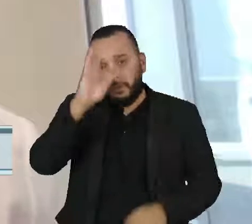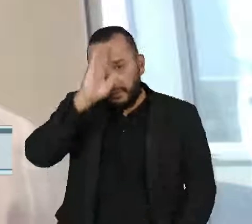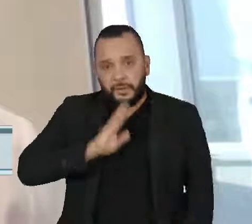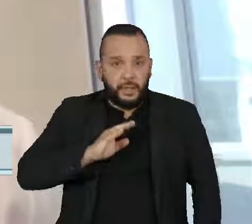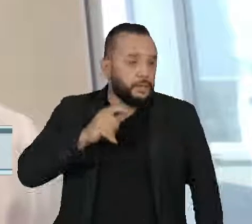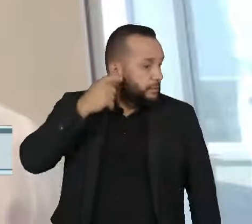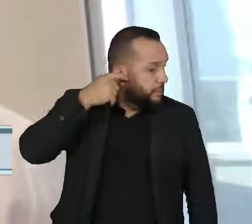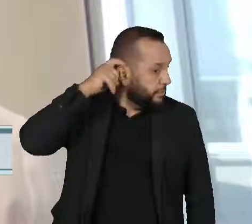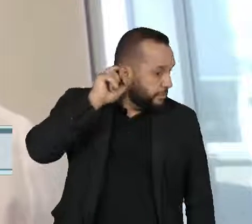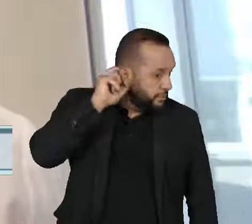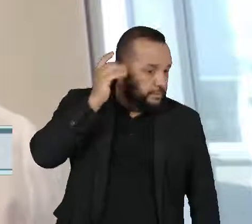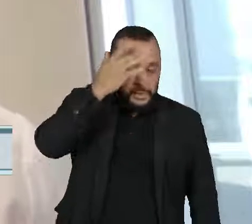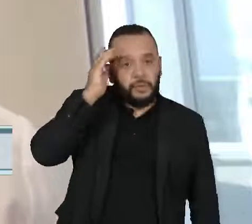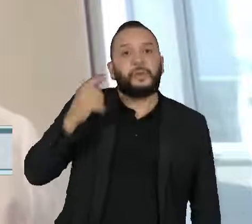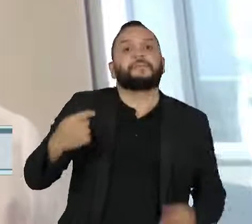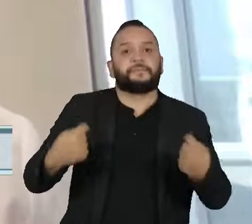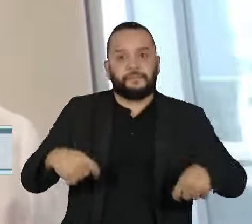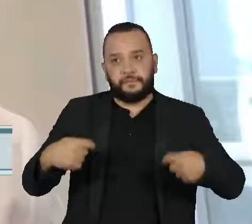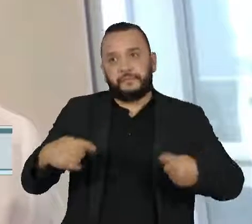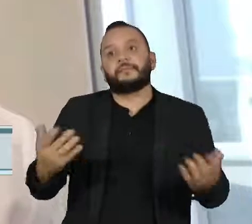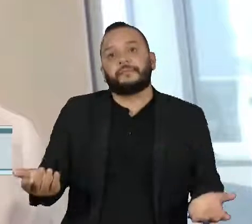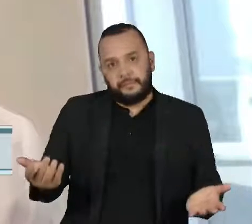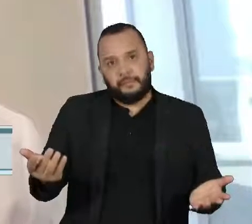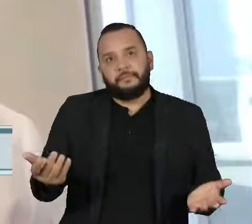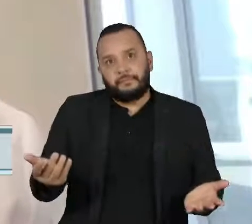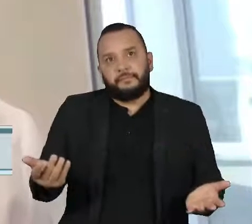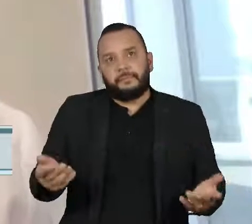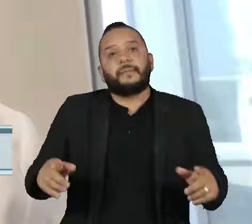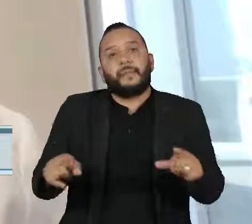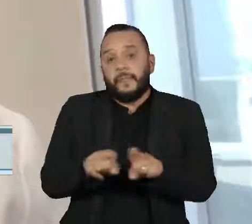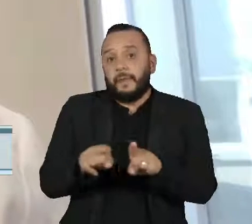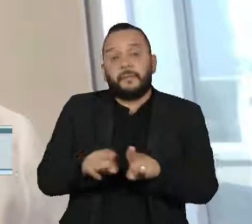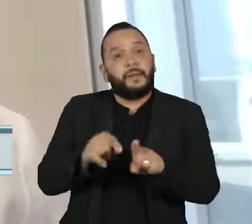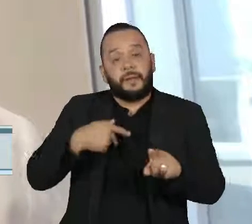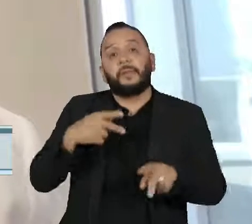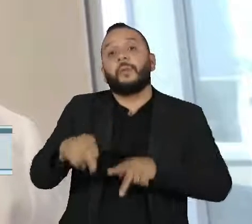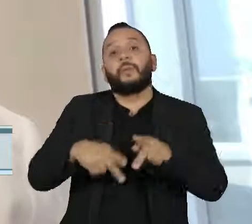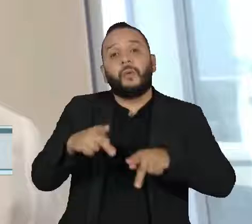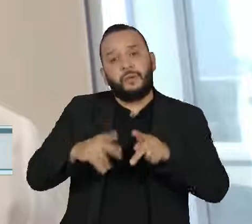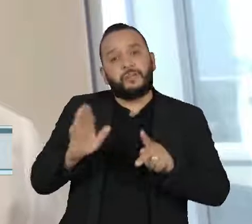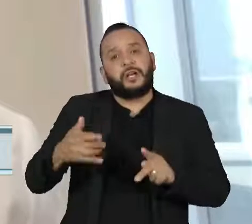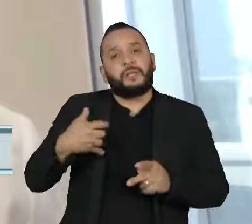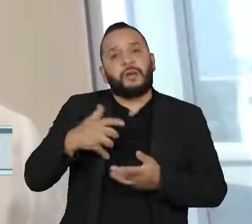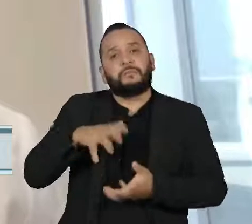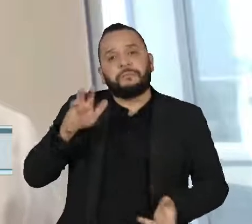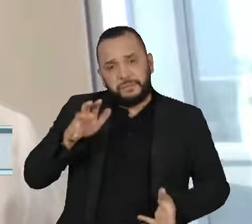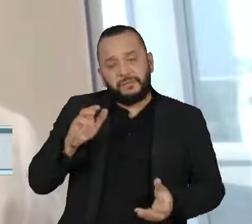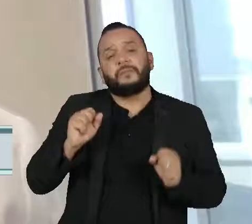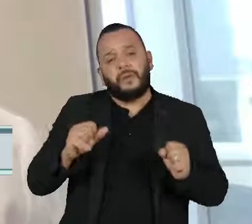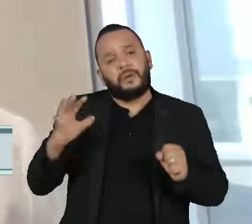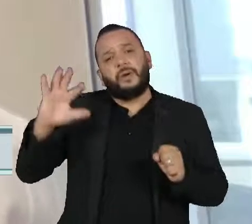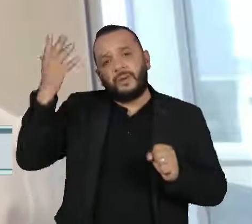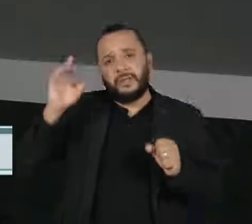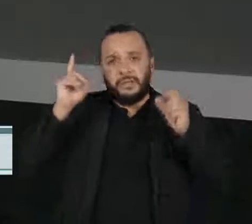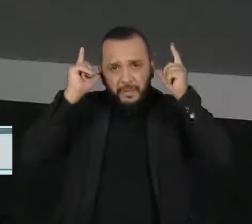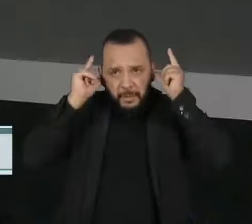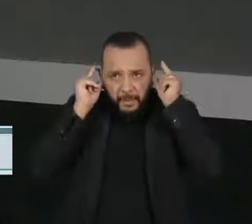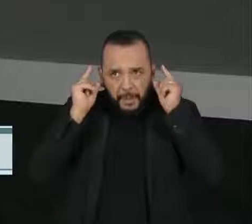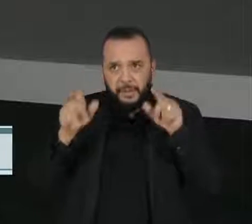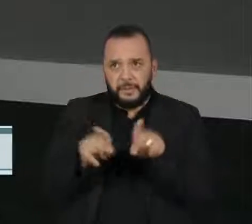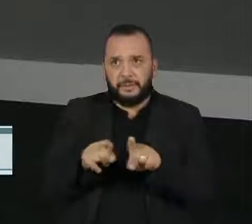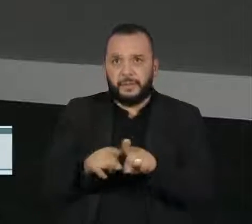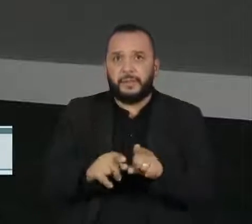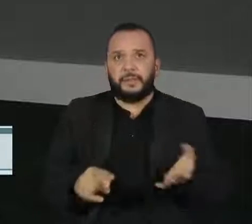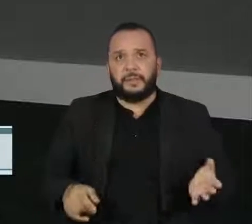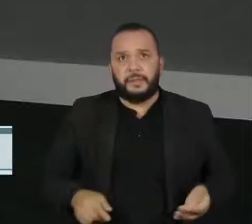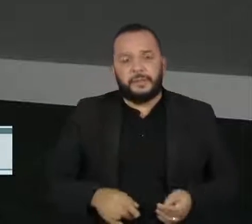que necessitam. Então, é algo que está sendo também visto porque a população está envelhecendo. Então, ela vai ter esse tipo de perda de audição. Doutor, a gente